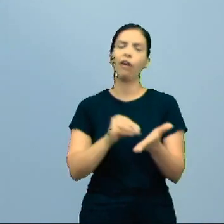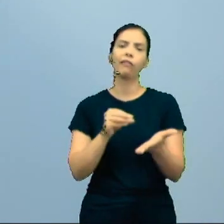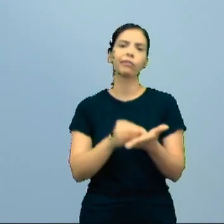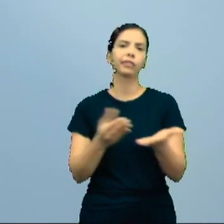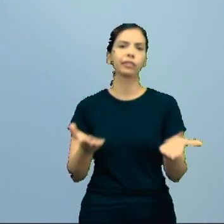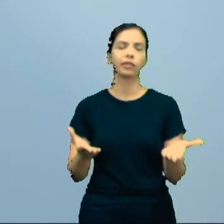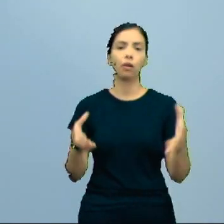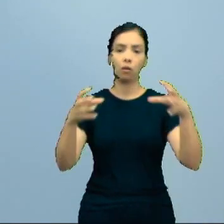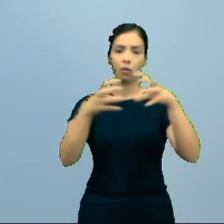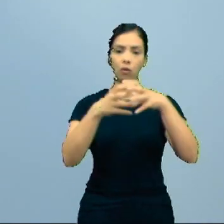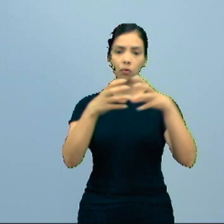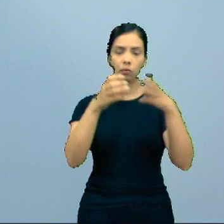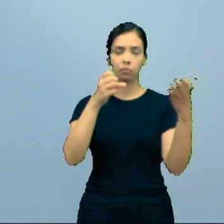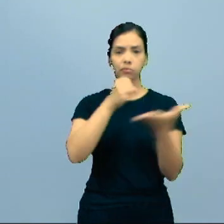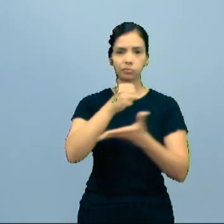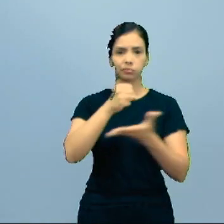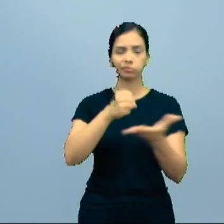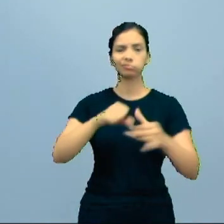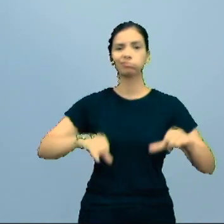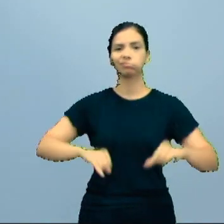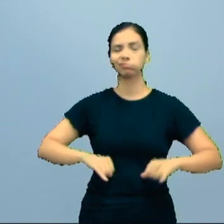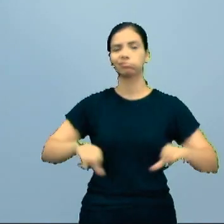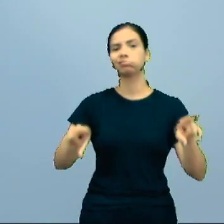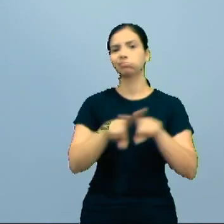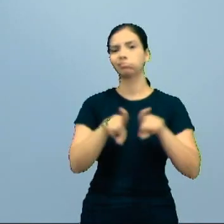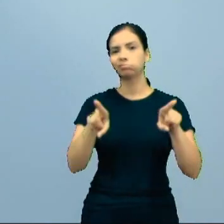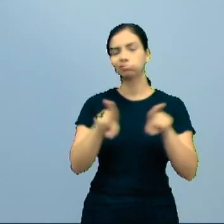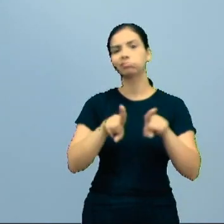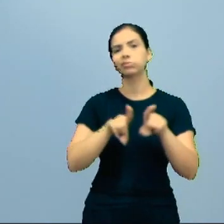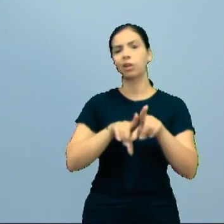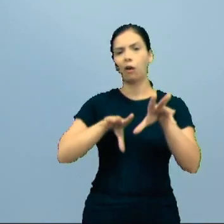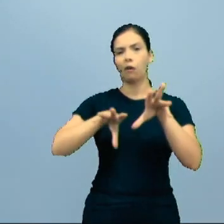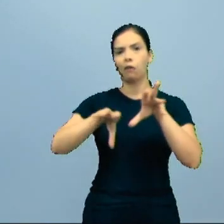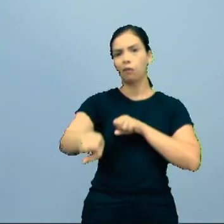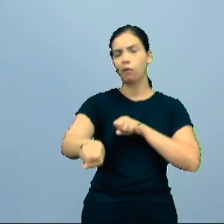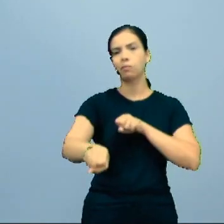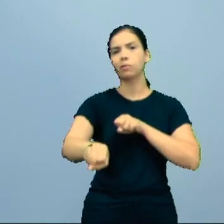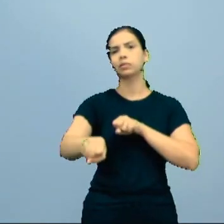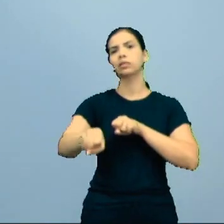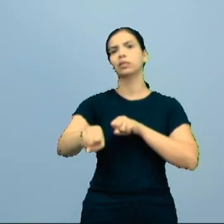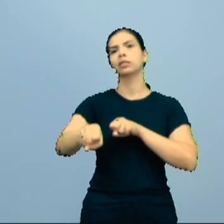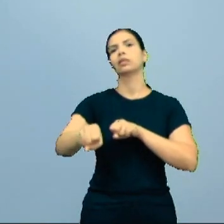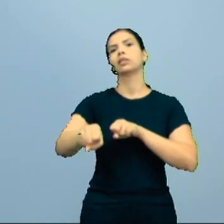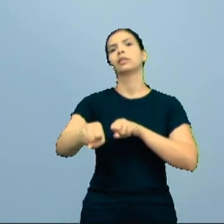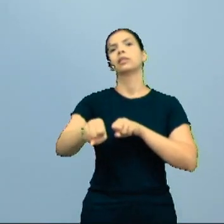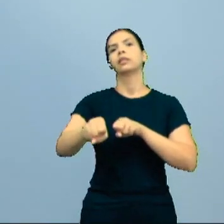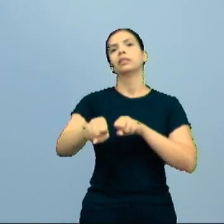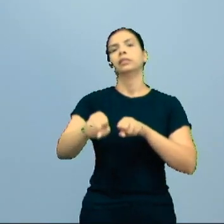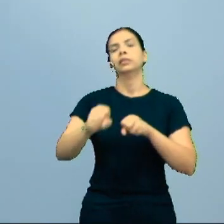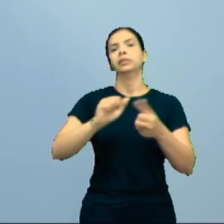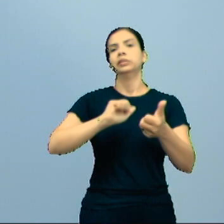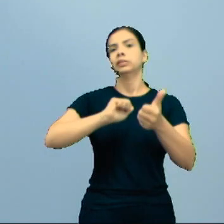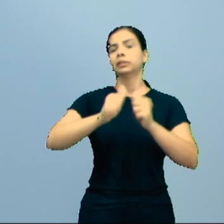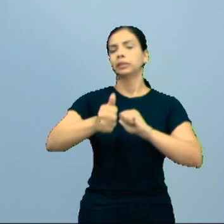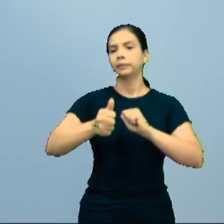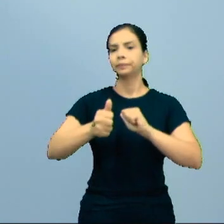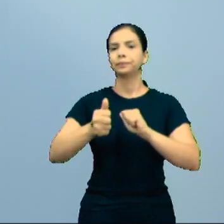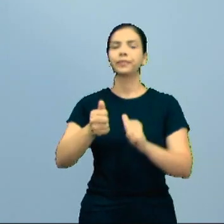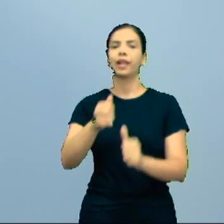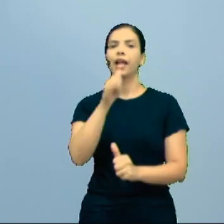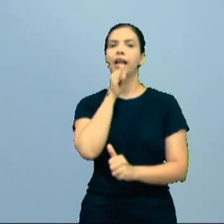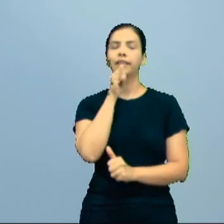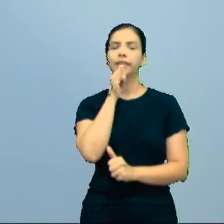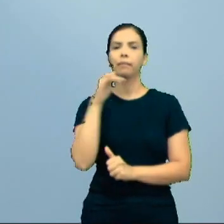também sofrem com isso, então esse nível de formação de atletas, pega muito adolescente, também sofre com a falta